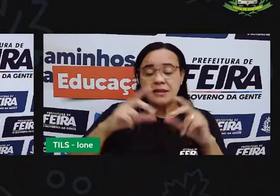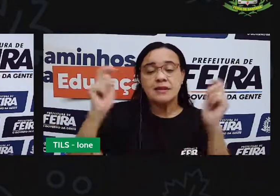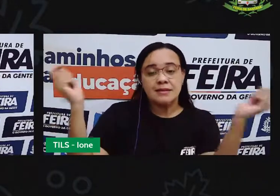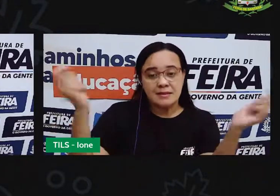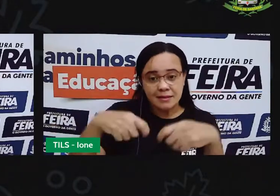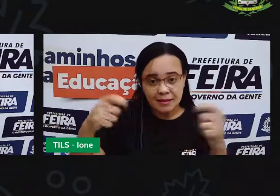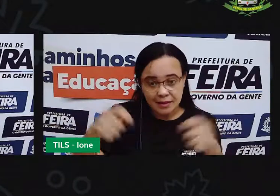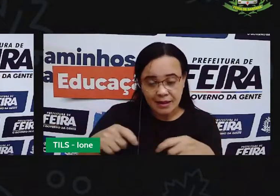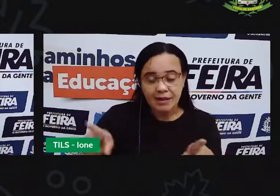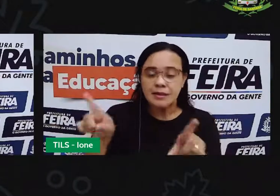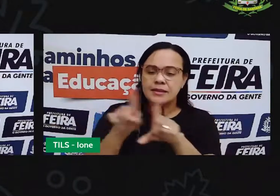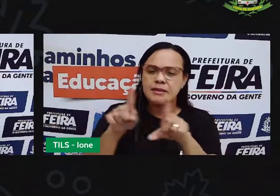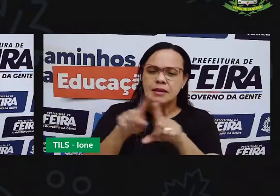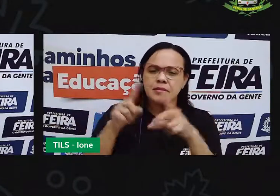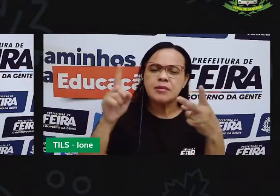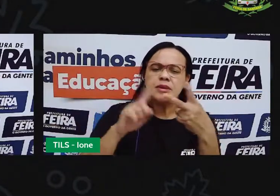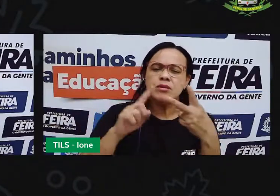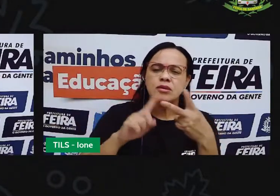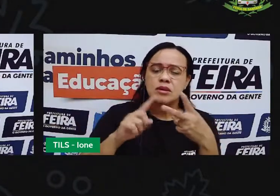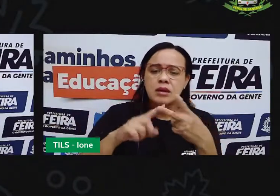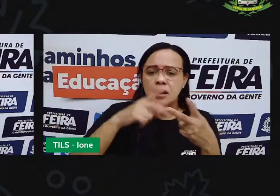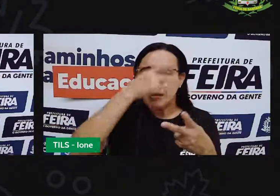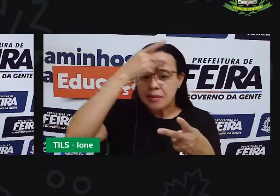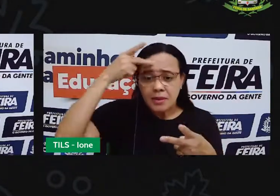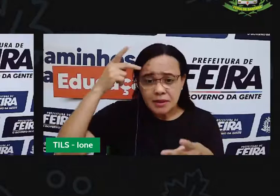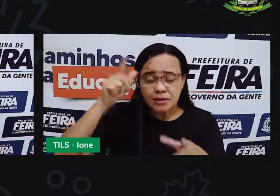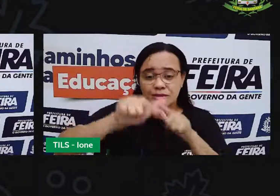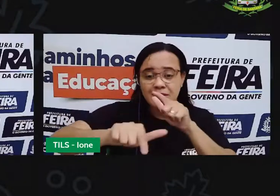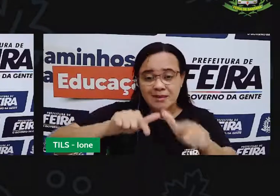pessoas que trabalham cuidando do lixo